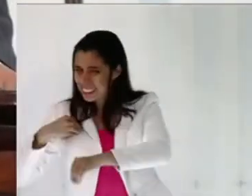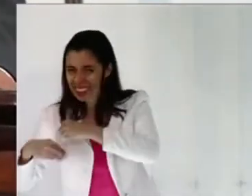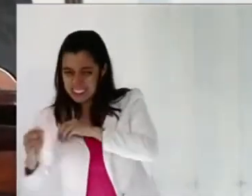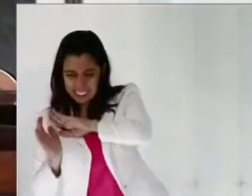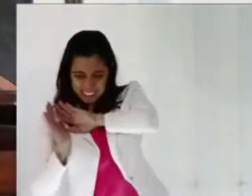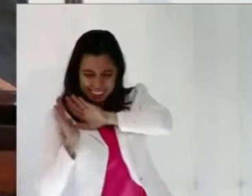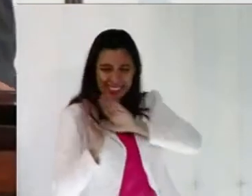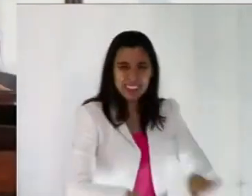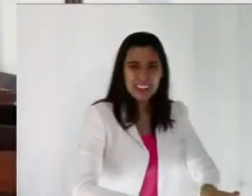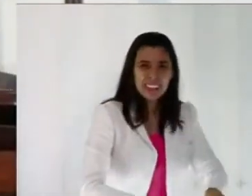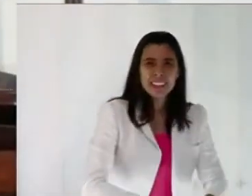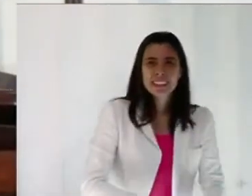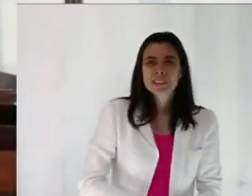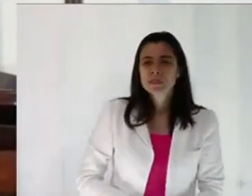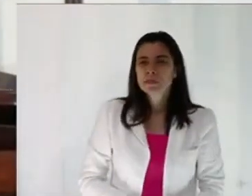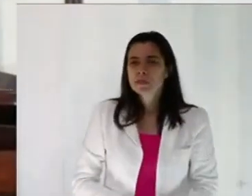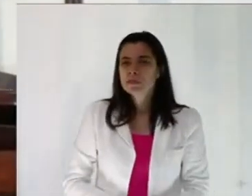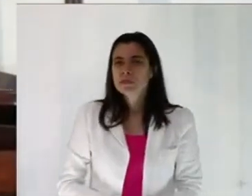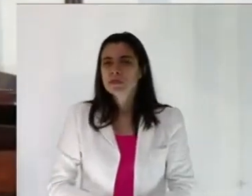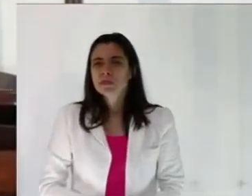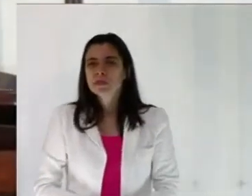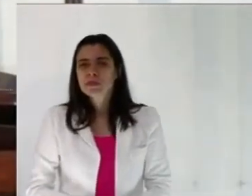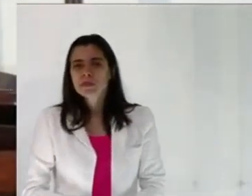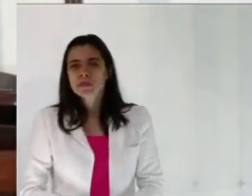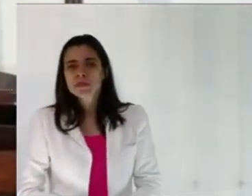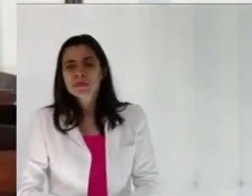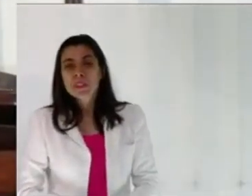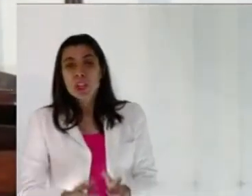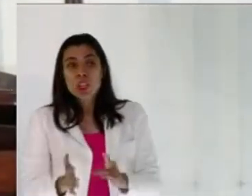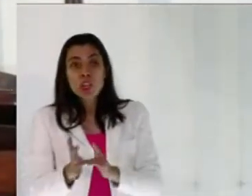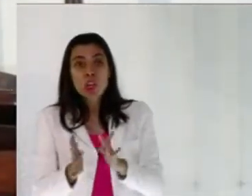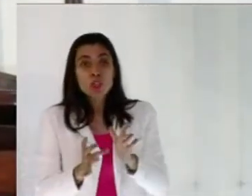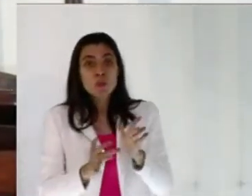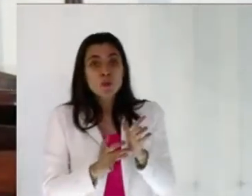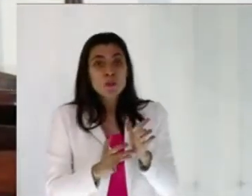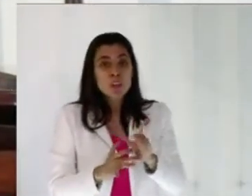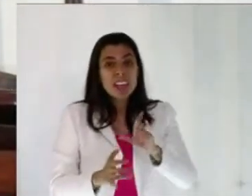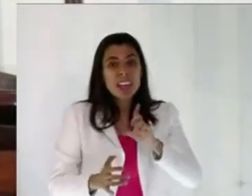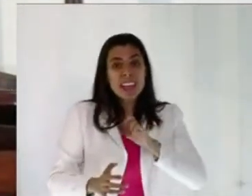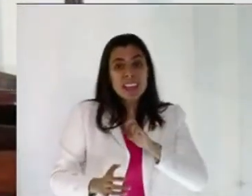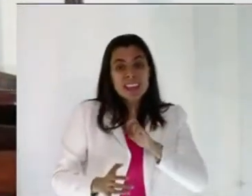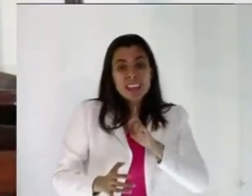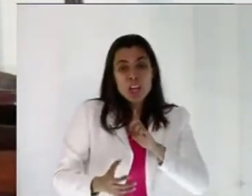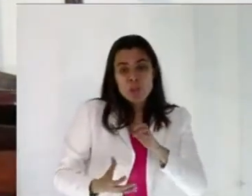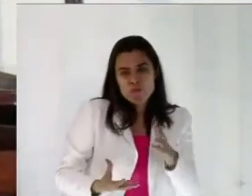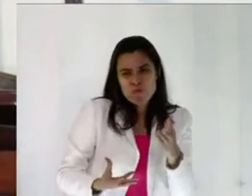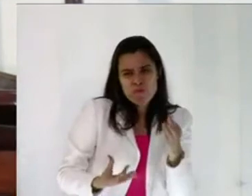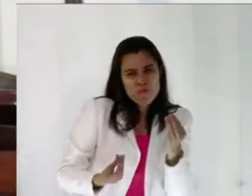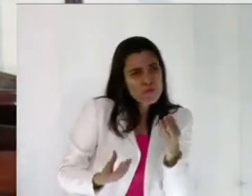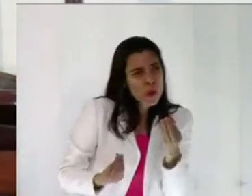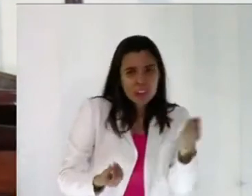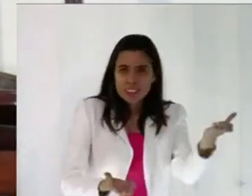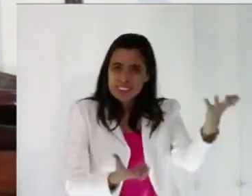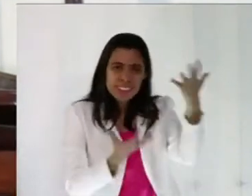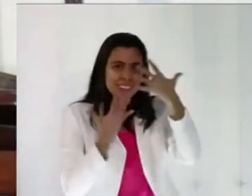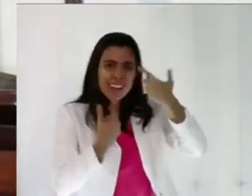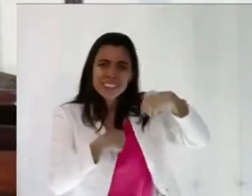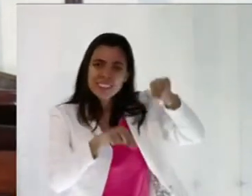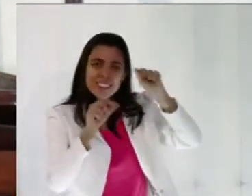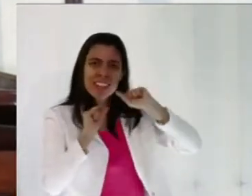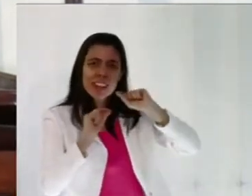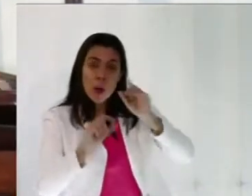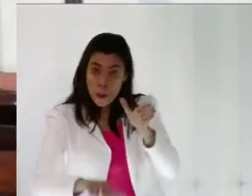noite. Ele tem outras bênçãos para nos dar, advindas dessa maior bênção. A